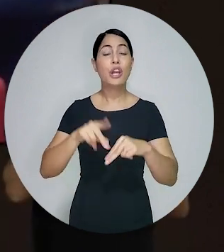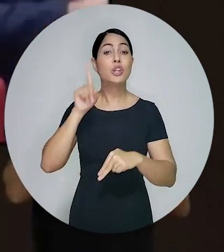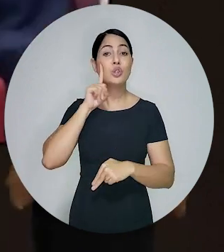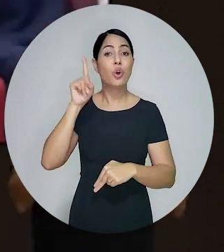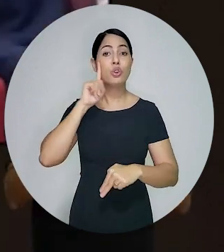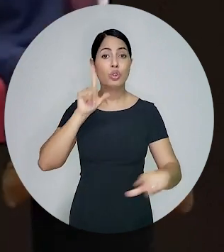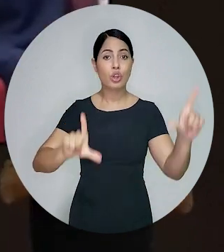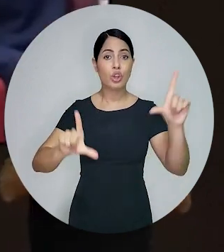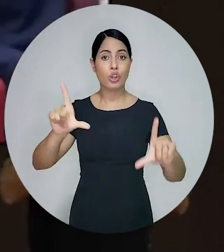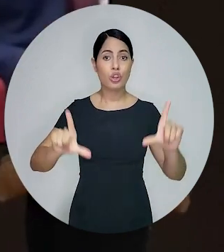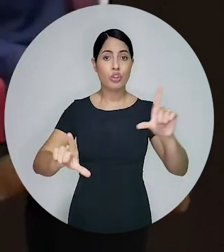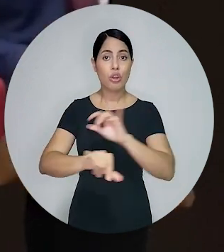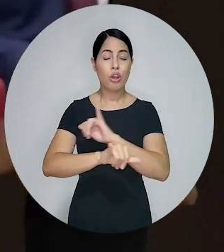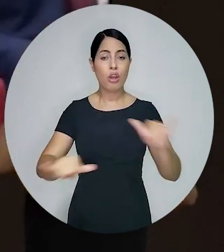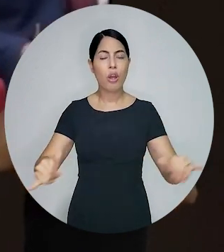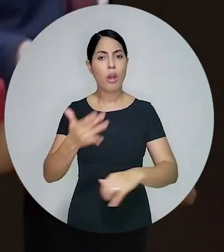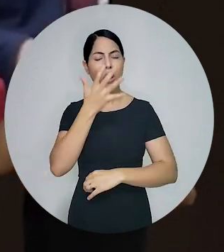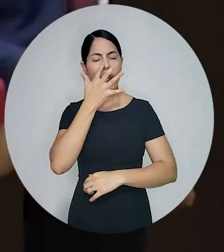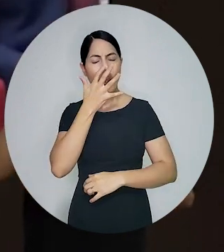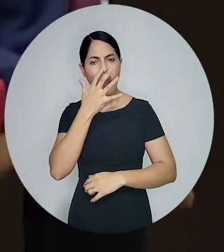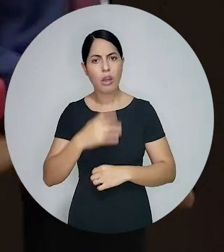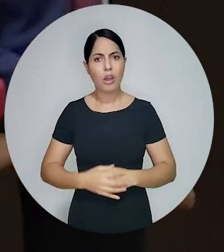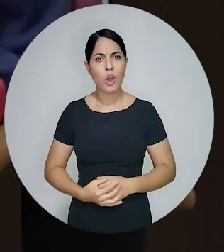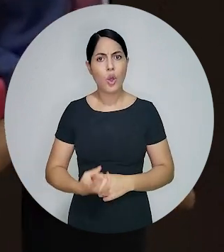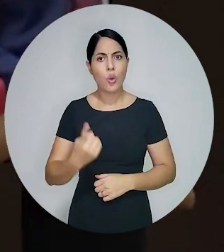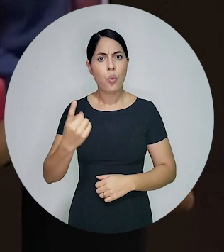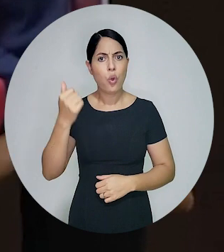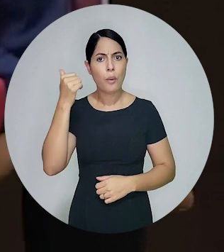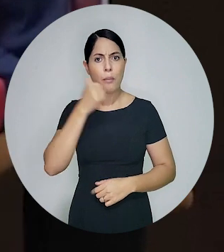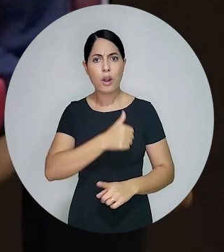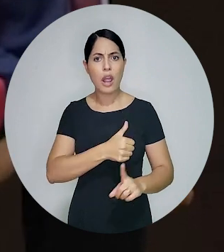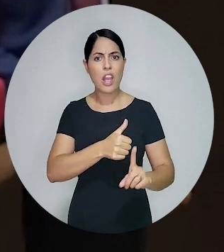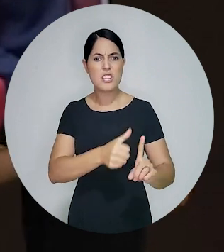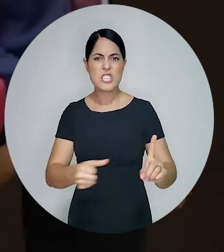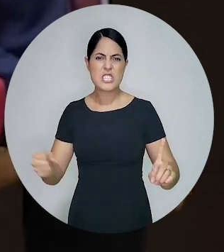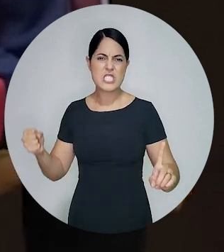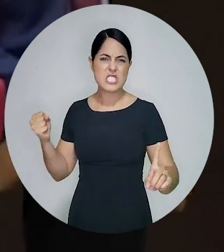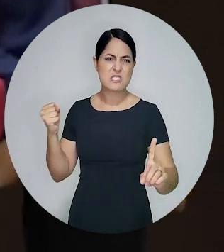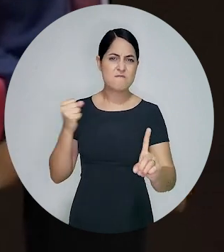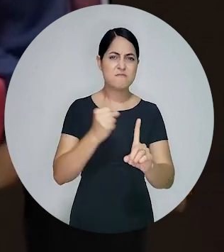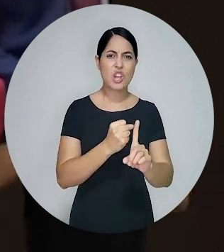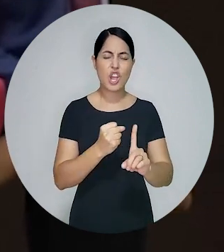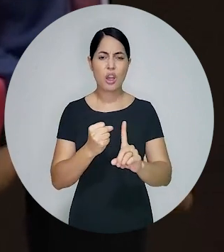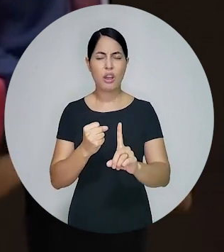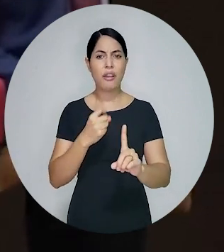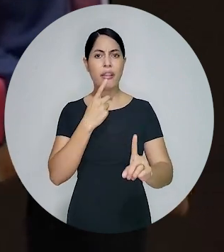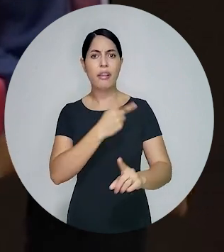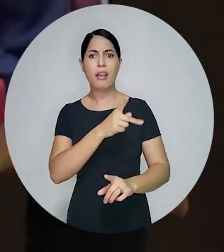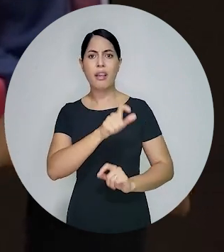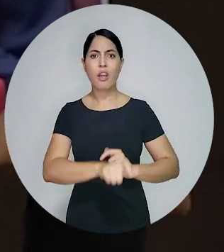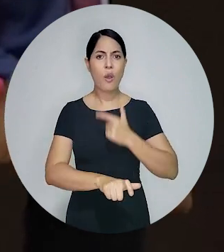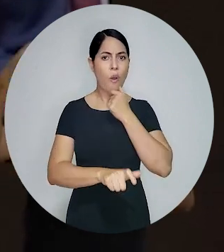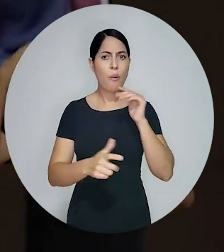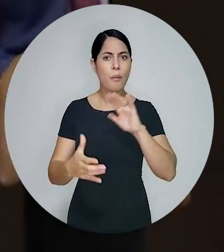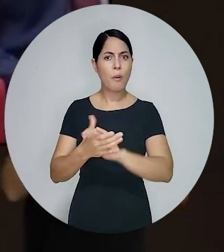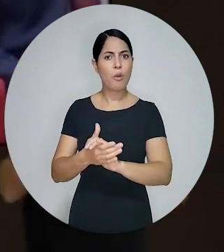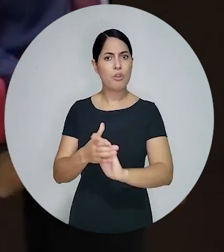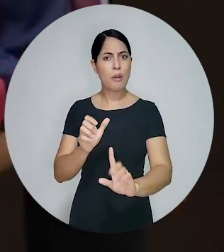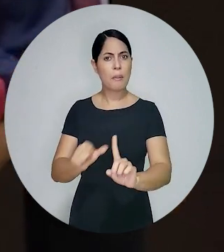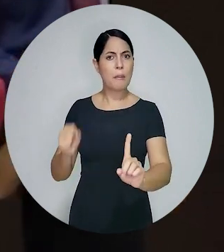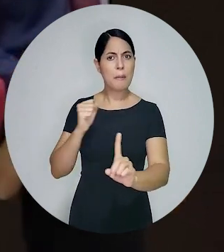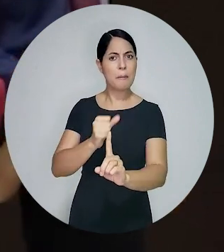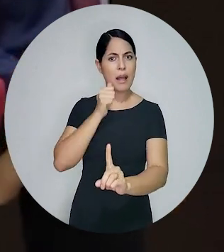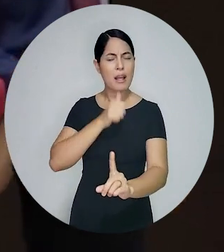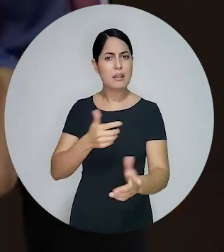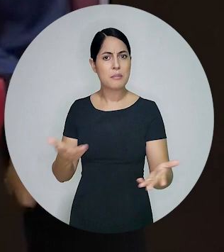nós assistimos todos os dias nos jornais uma mulher sendo violentamente assassinada por seu